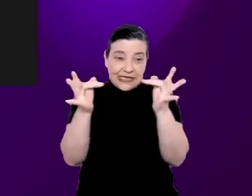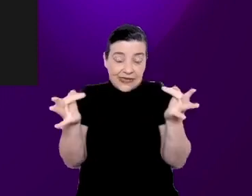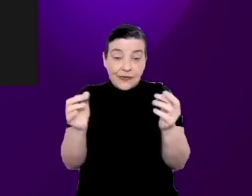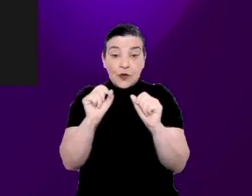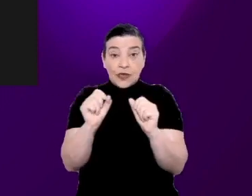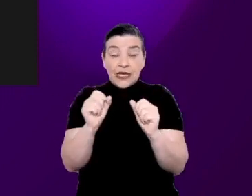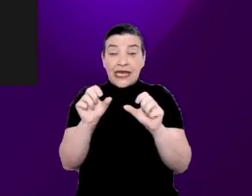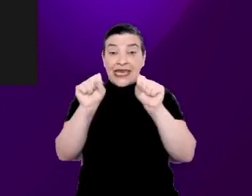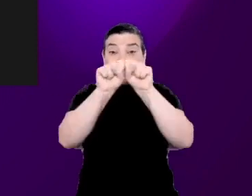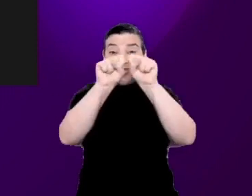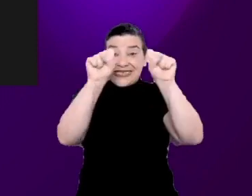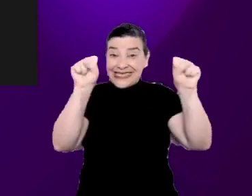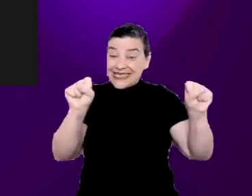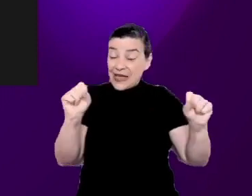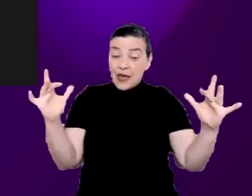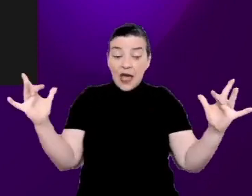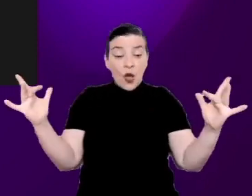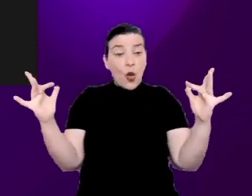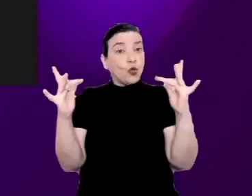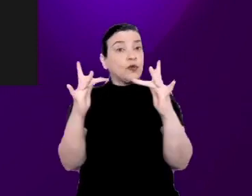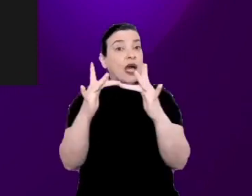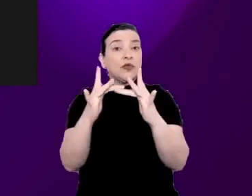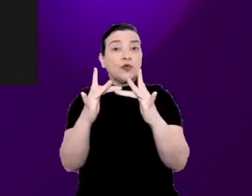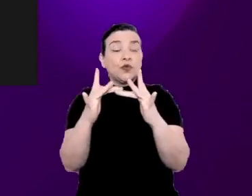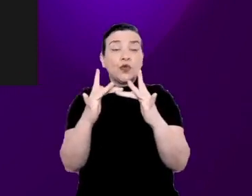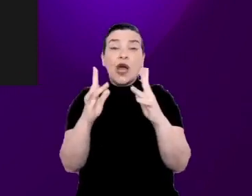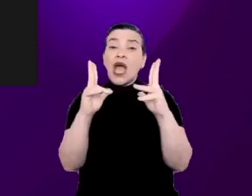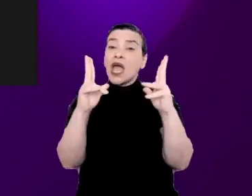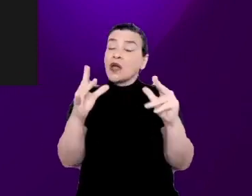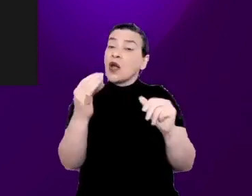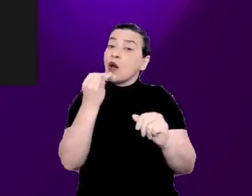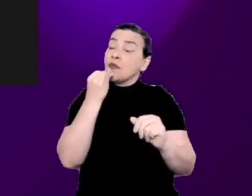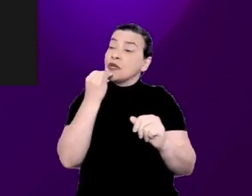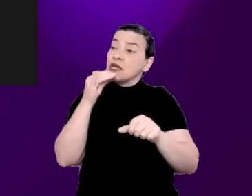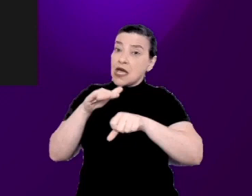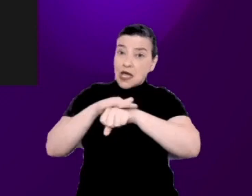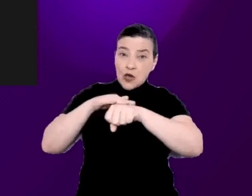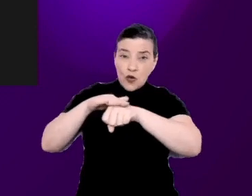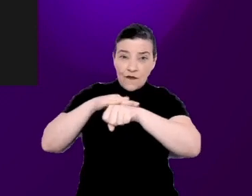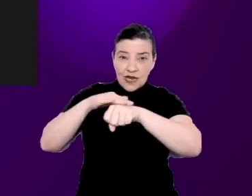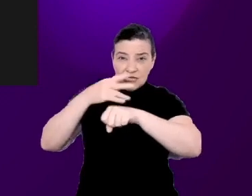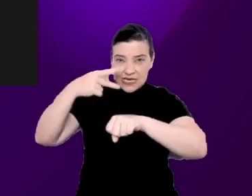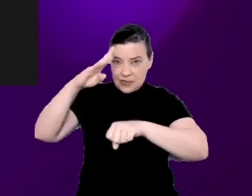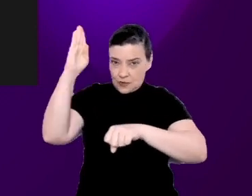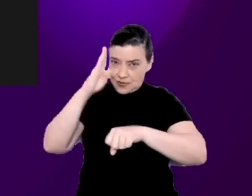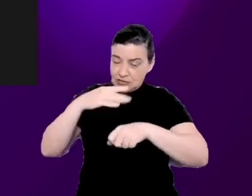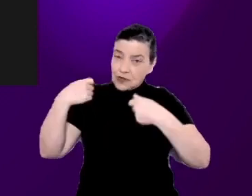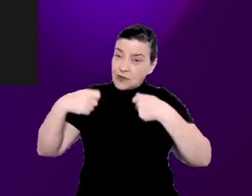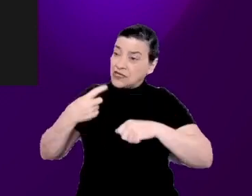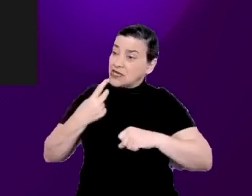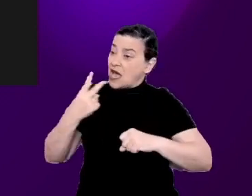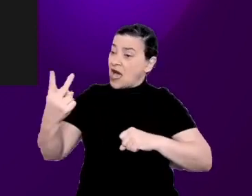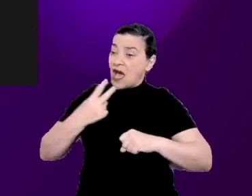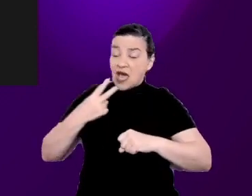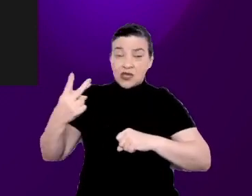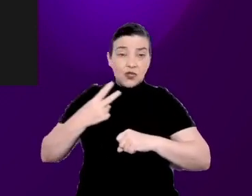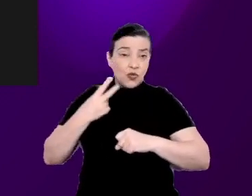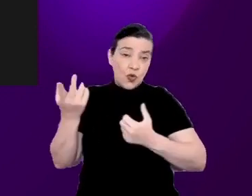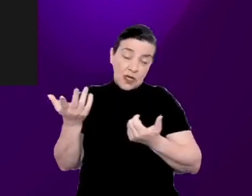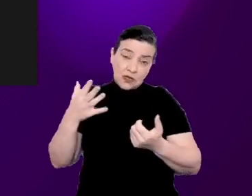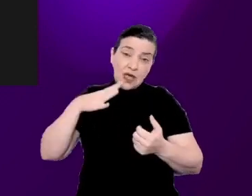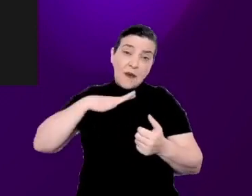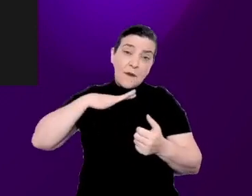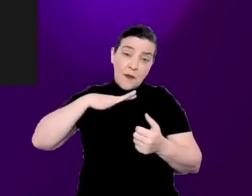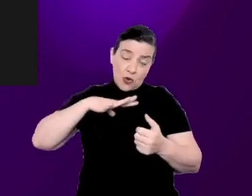têm de conversar, como se fosse um idioma. Para que eu converse com outra pessoa no Brasil, eu preciso que essa pessoa fale português. Se eu viajo para um